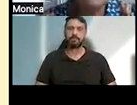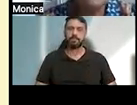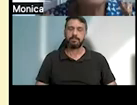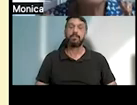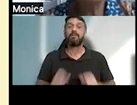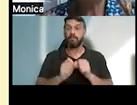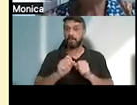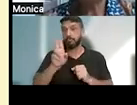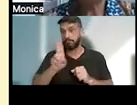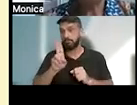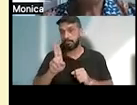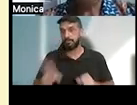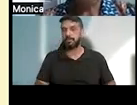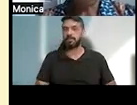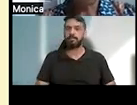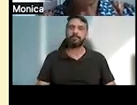usado.